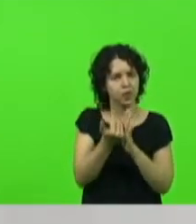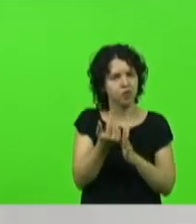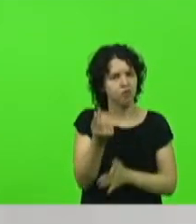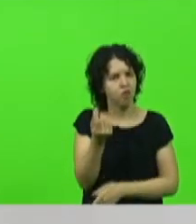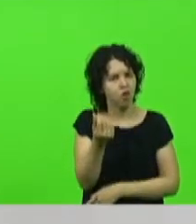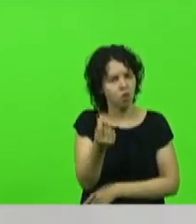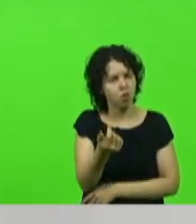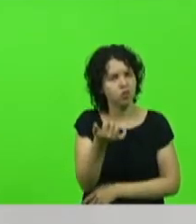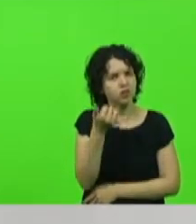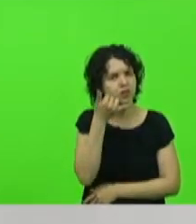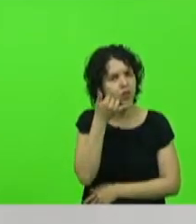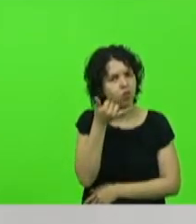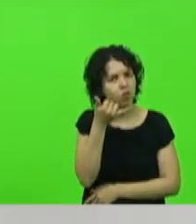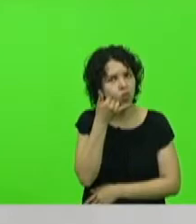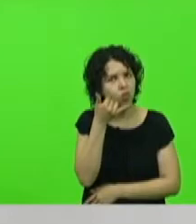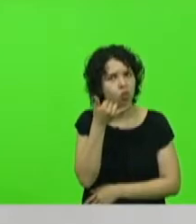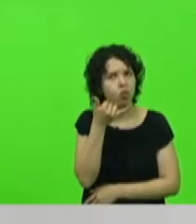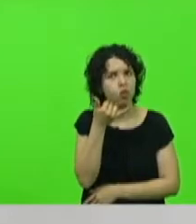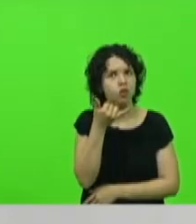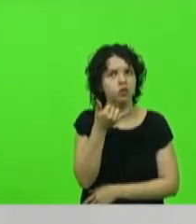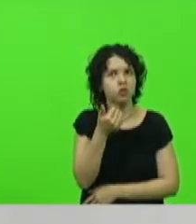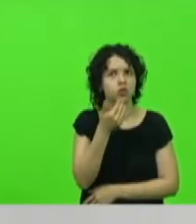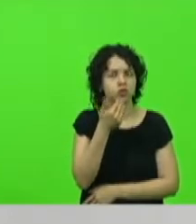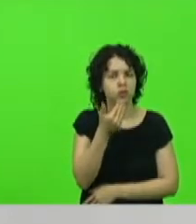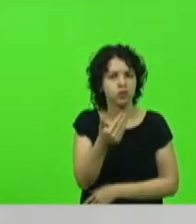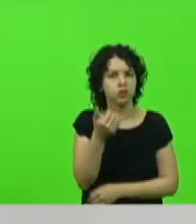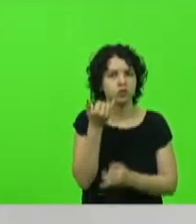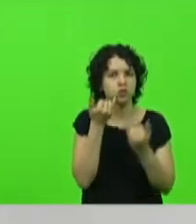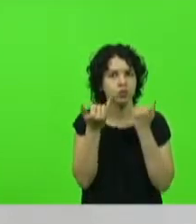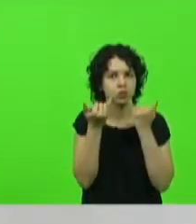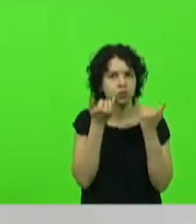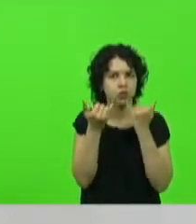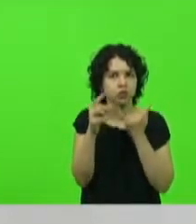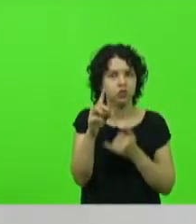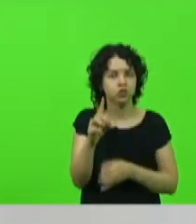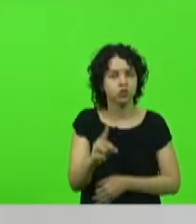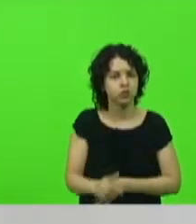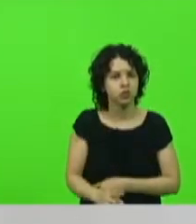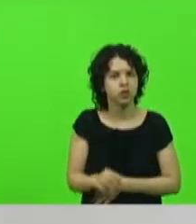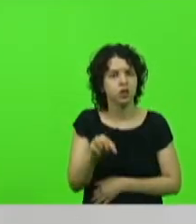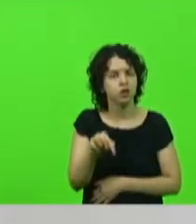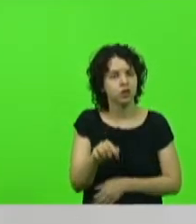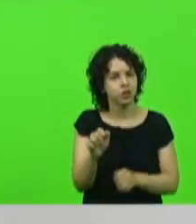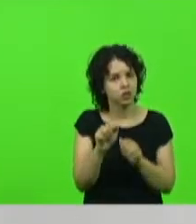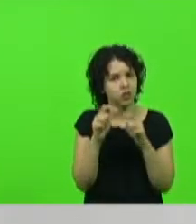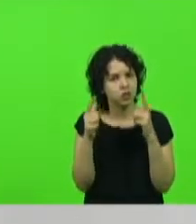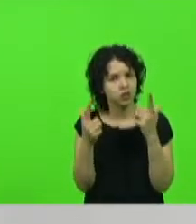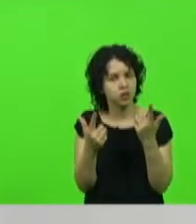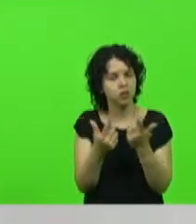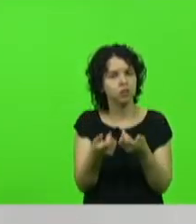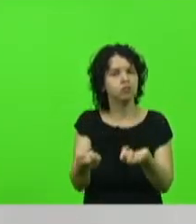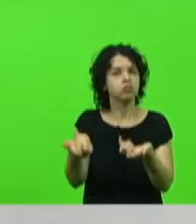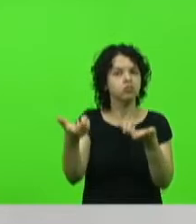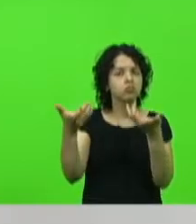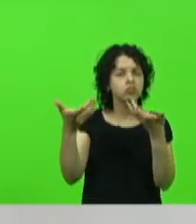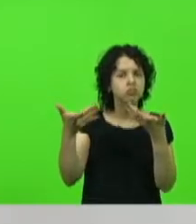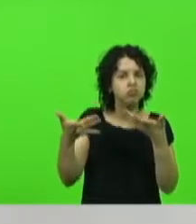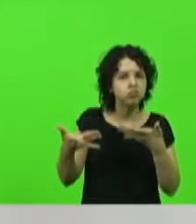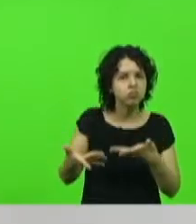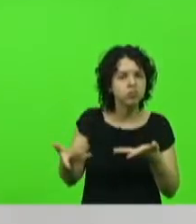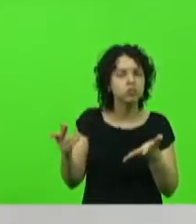celular, solicitei informações à diretoria dessa casa para que nos esclarecesse todos os fatos que